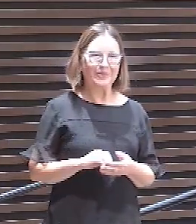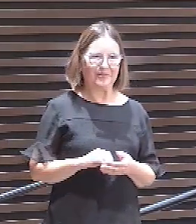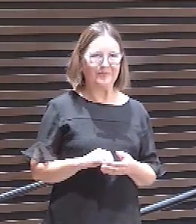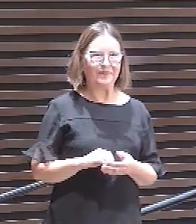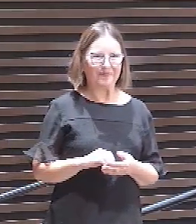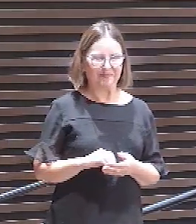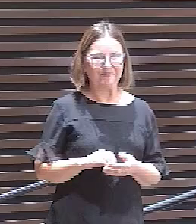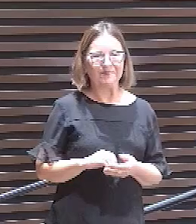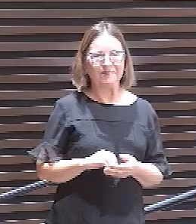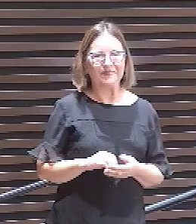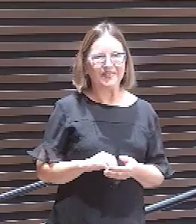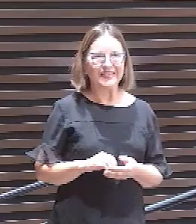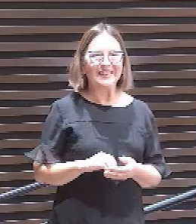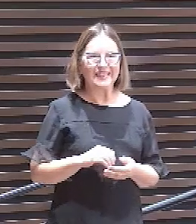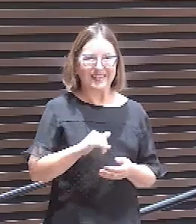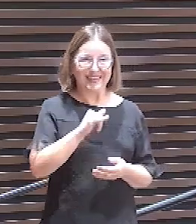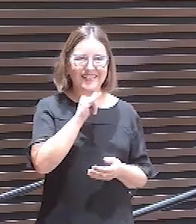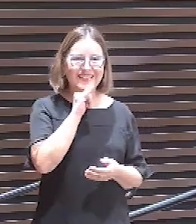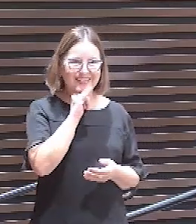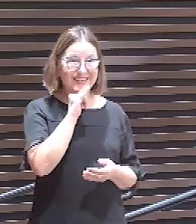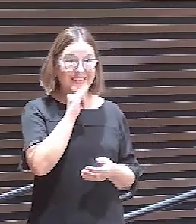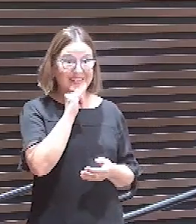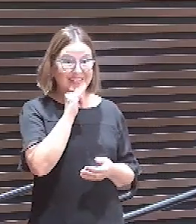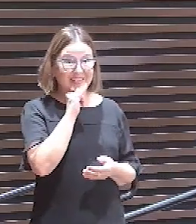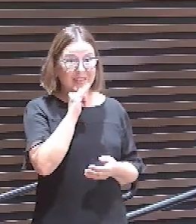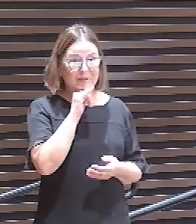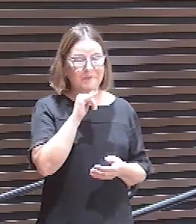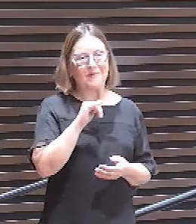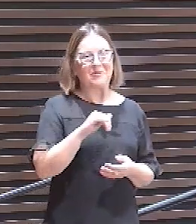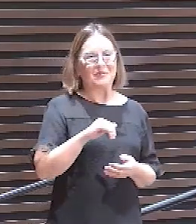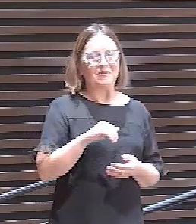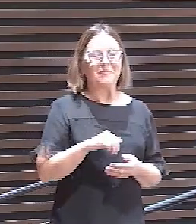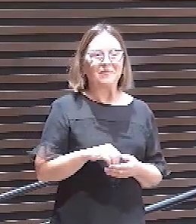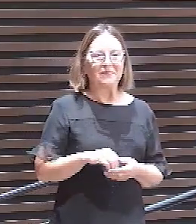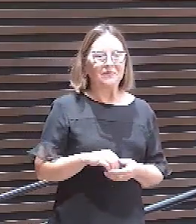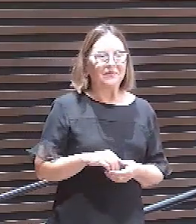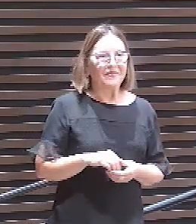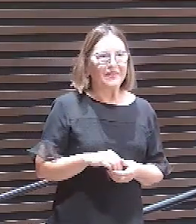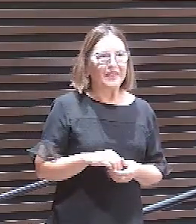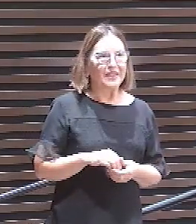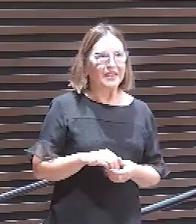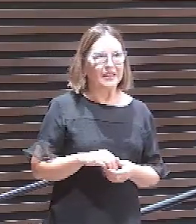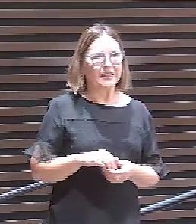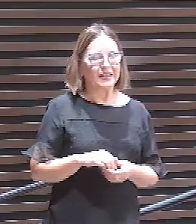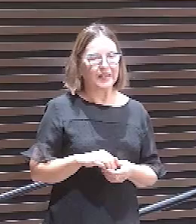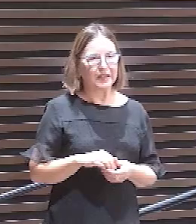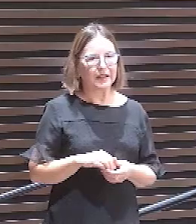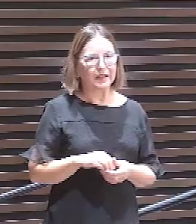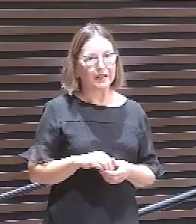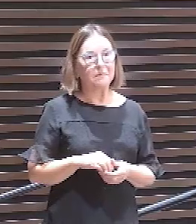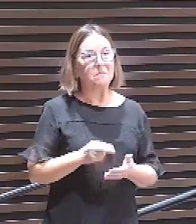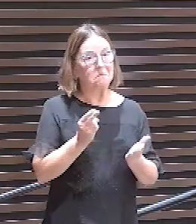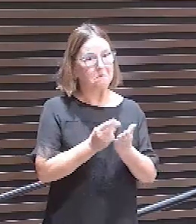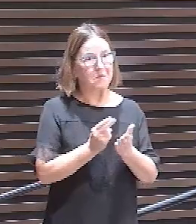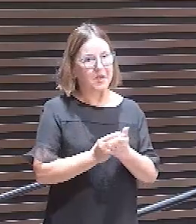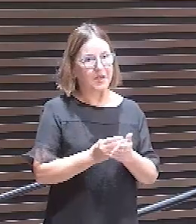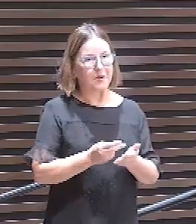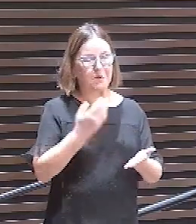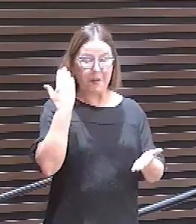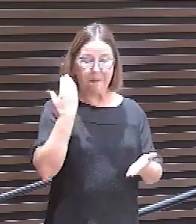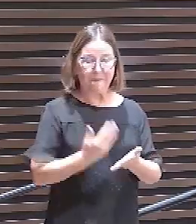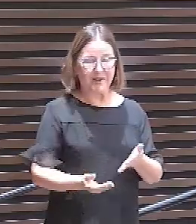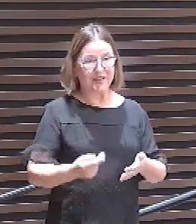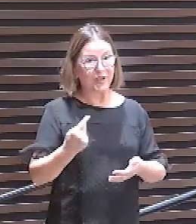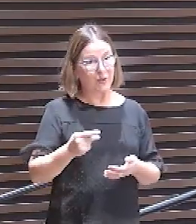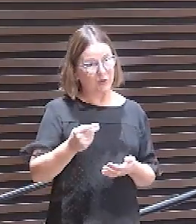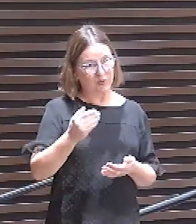dedicação total do reino de Deus. Embora tenha perdido sua fama nos esportes